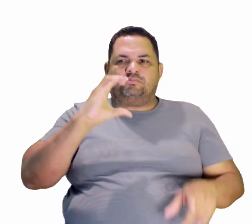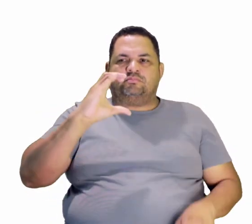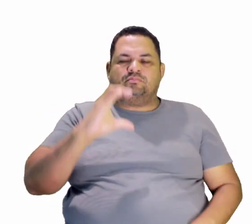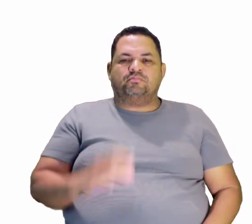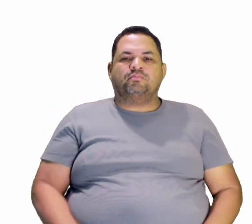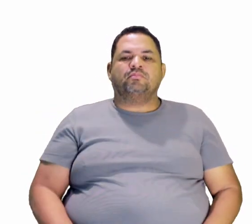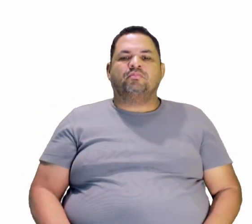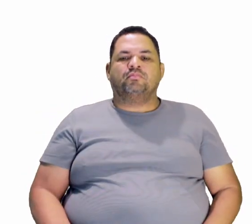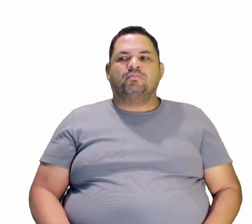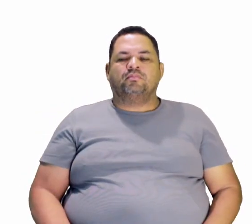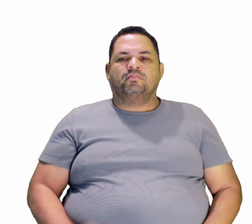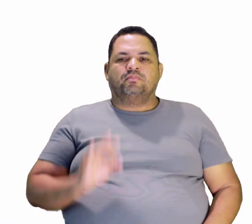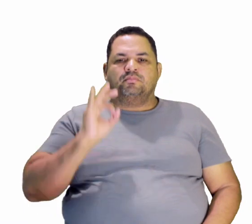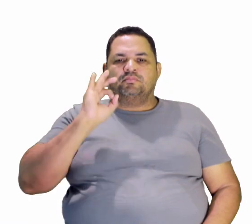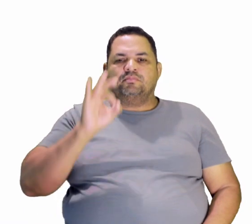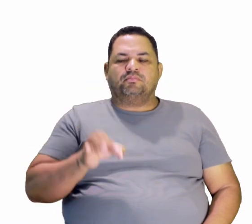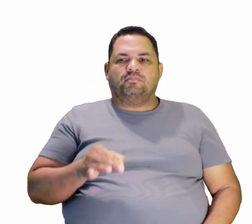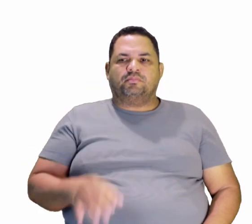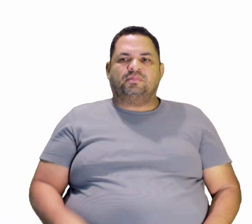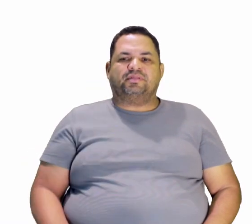C. Certo?